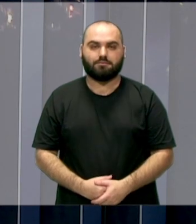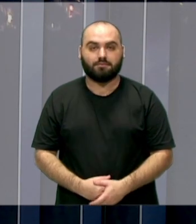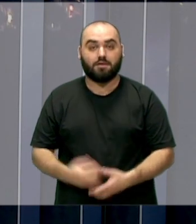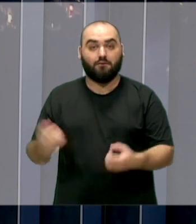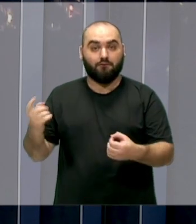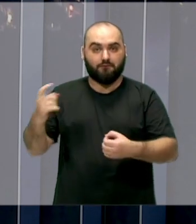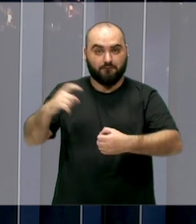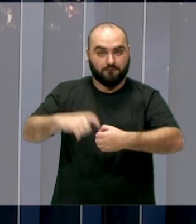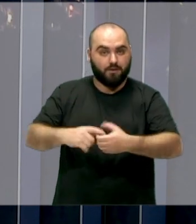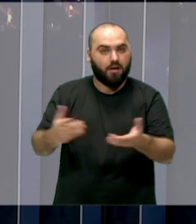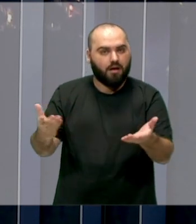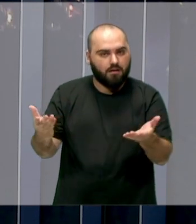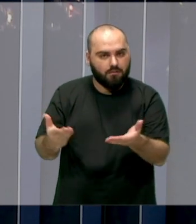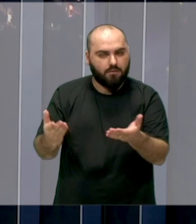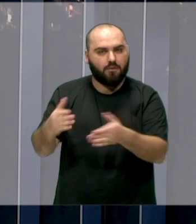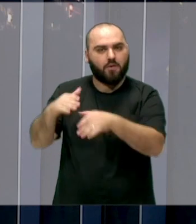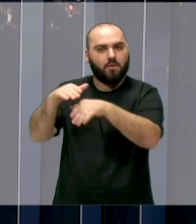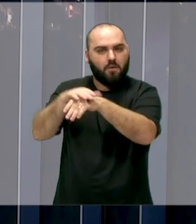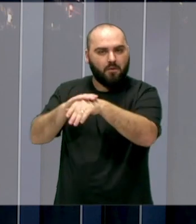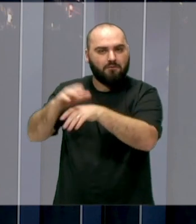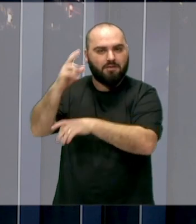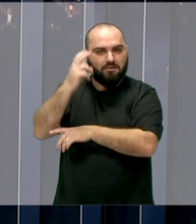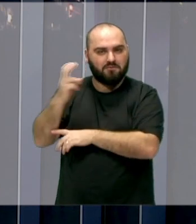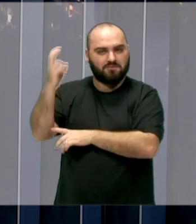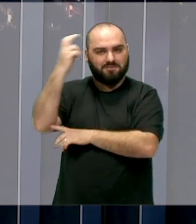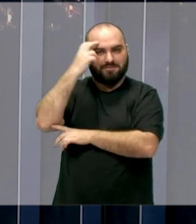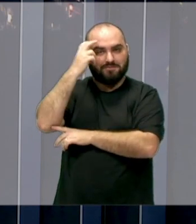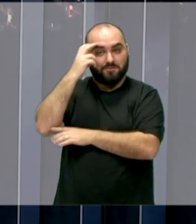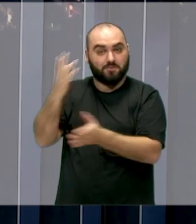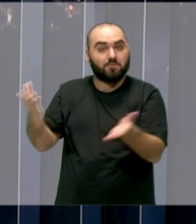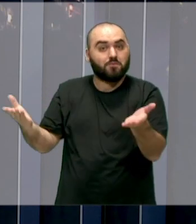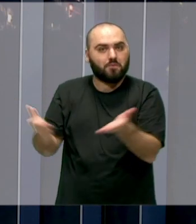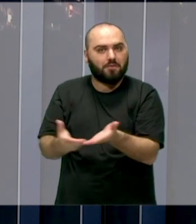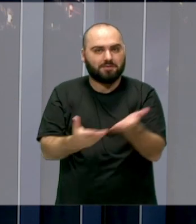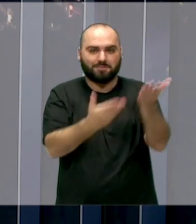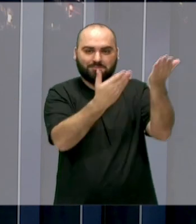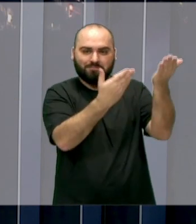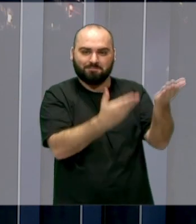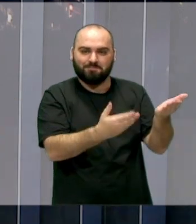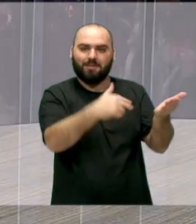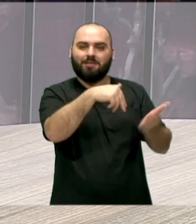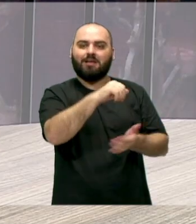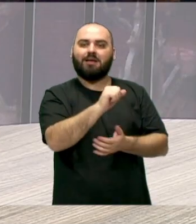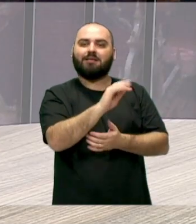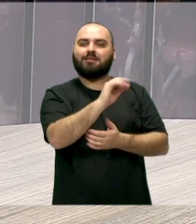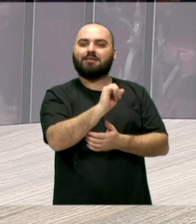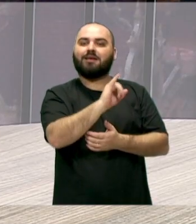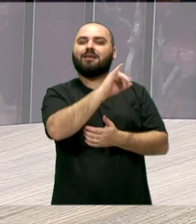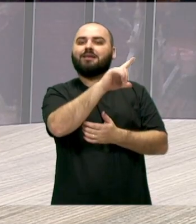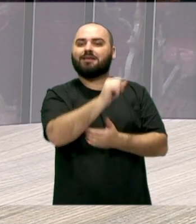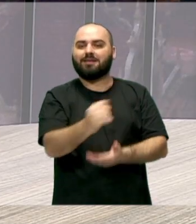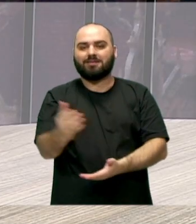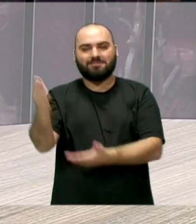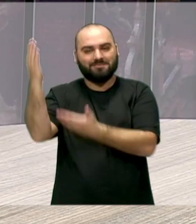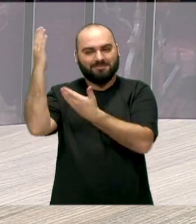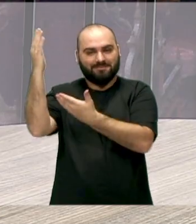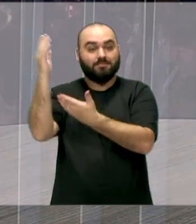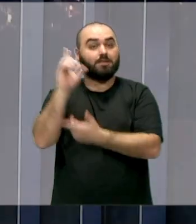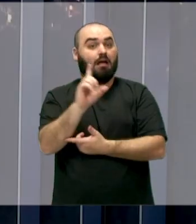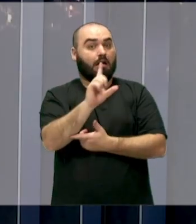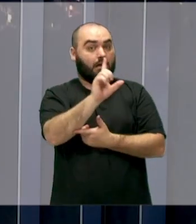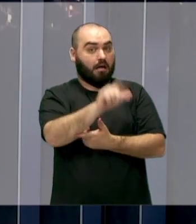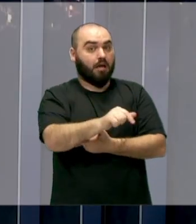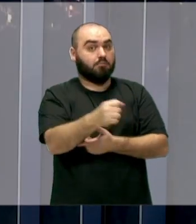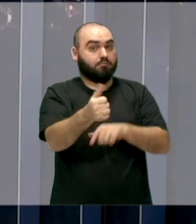Voltamos aqui na nossa conversa cultural, hoje com a Natália Uriarte Vieira, que é jornalista e